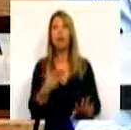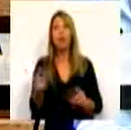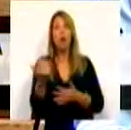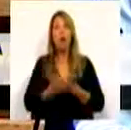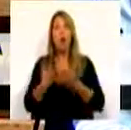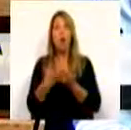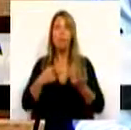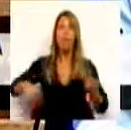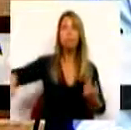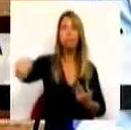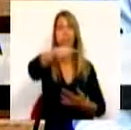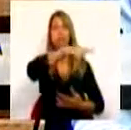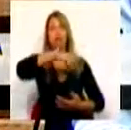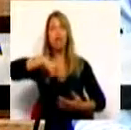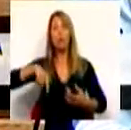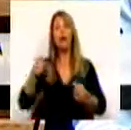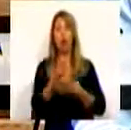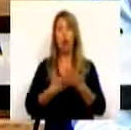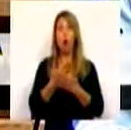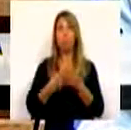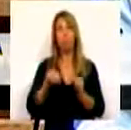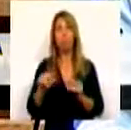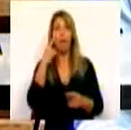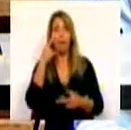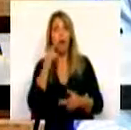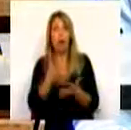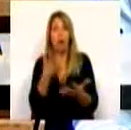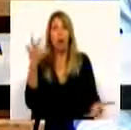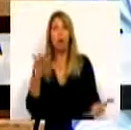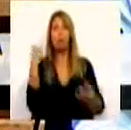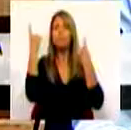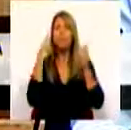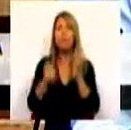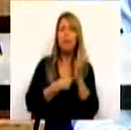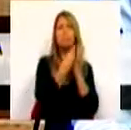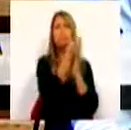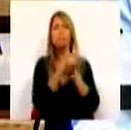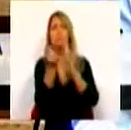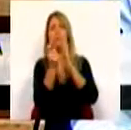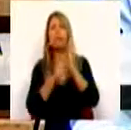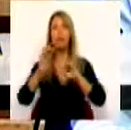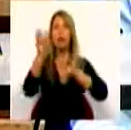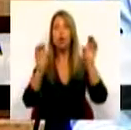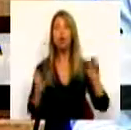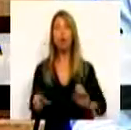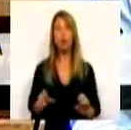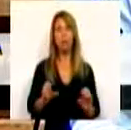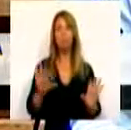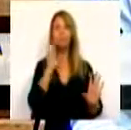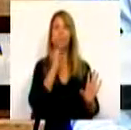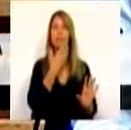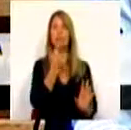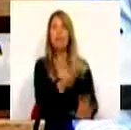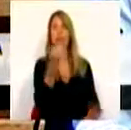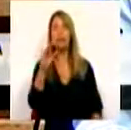a componente territorial é relevante, o desenhar e o financiar de um conjunto de agendas regionais à escala de cada CCDR, de cada